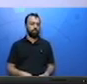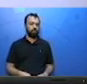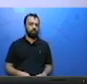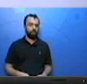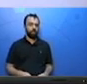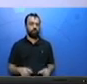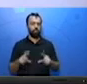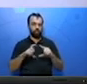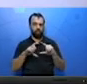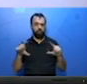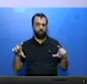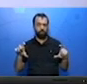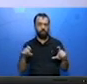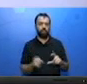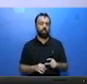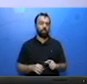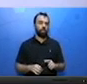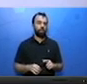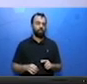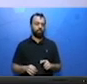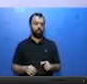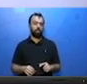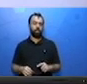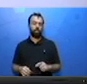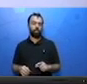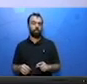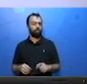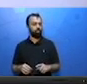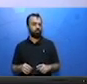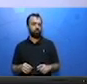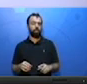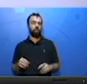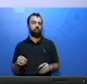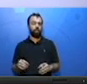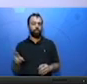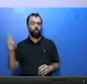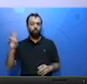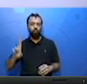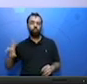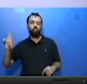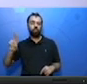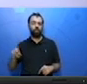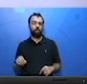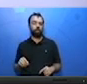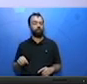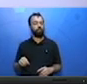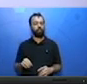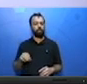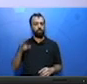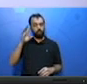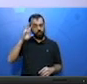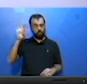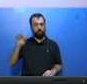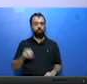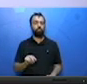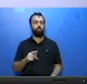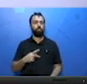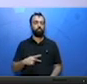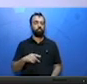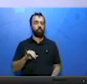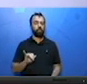pontos só é possível pelo Teorema de Pitágoras. Foi graças ao Teorema de Pitágoras que surgiu aquela